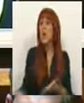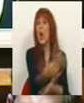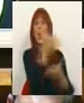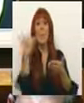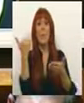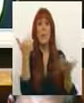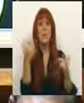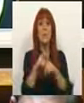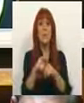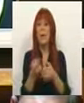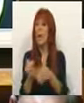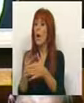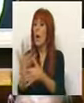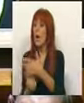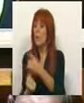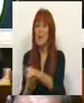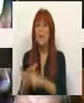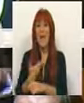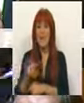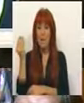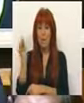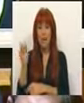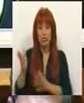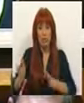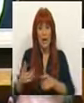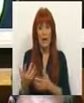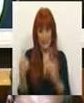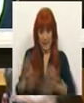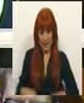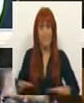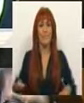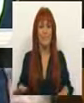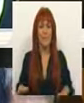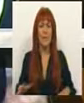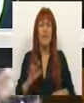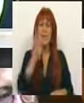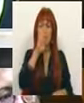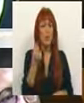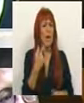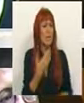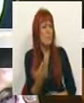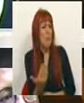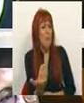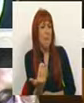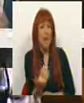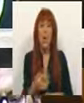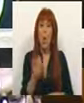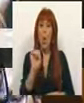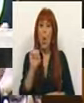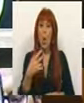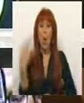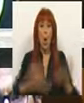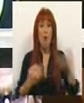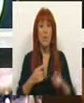recuperar abate à dívida bancária que, entretanto, já contraiu. Se o dinheiro não chegar, ou se o tribunal,